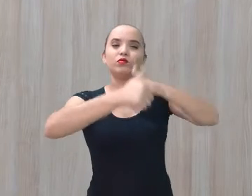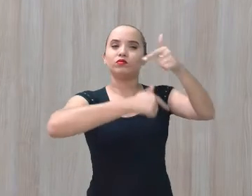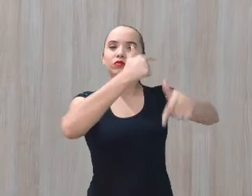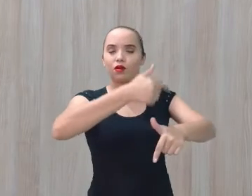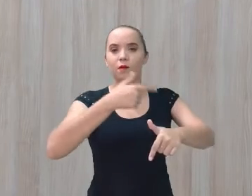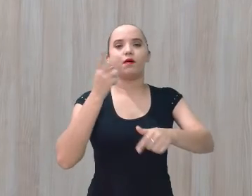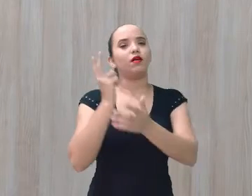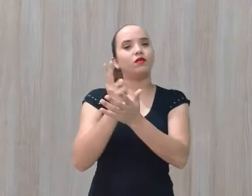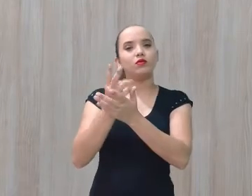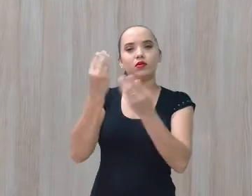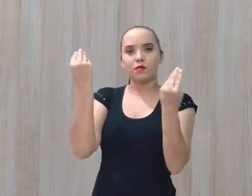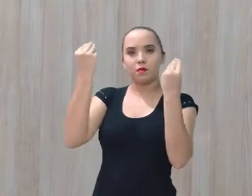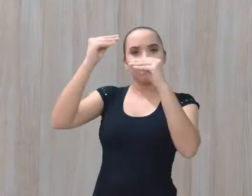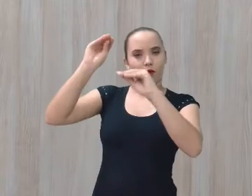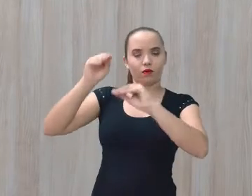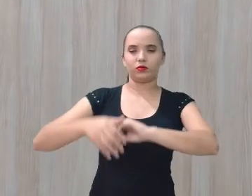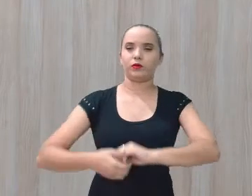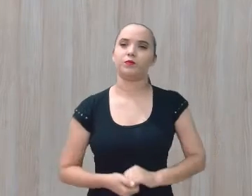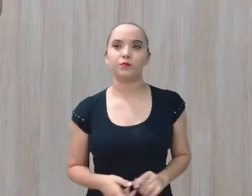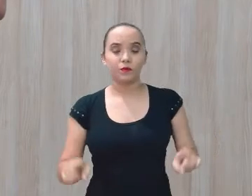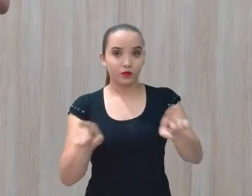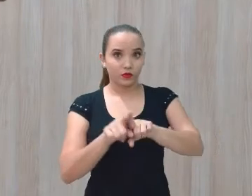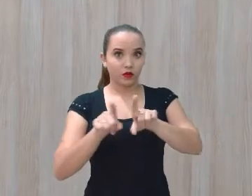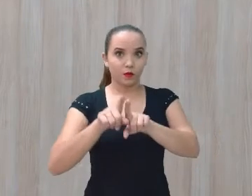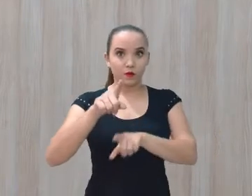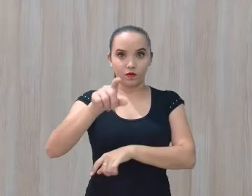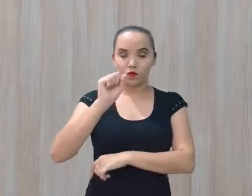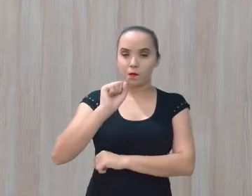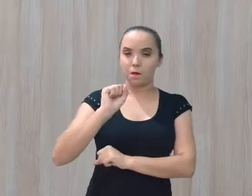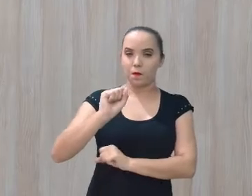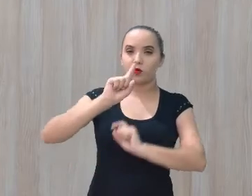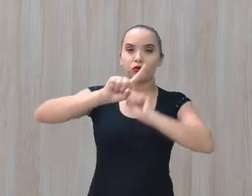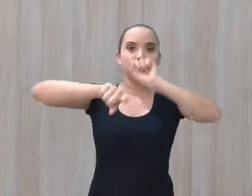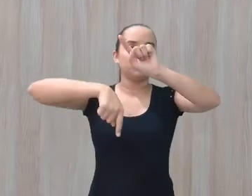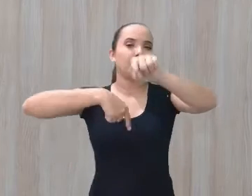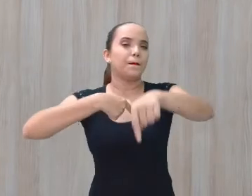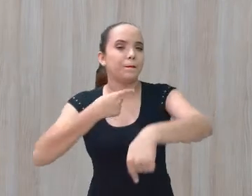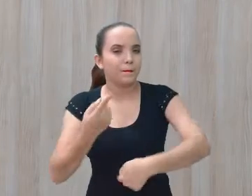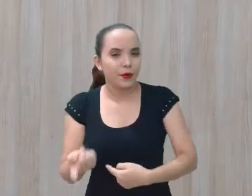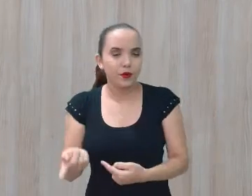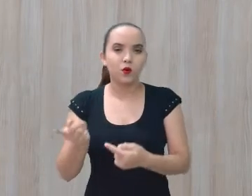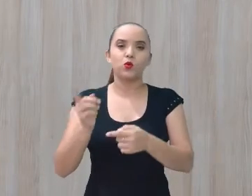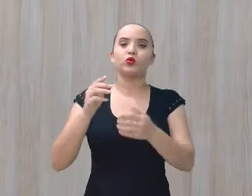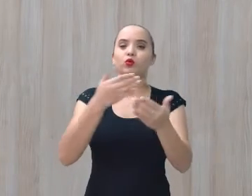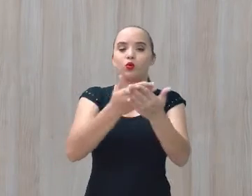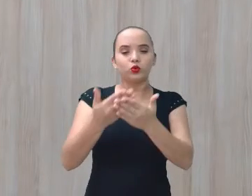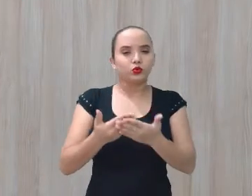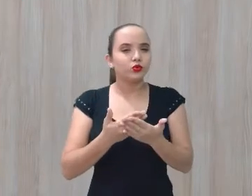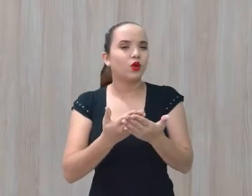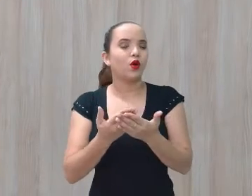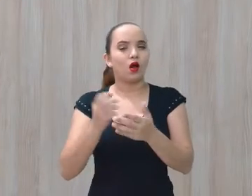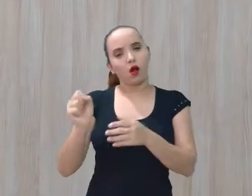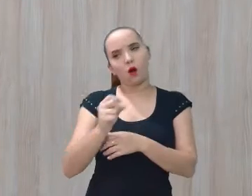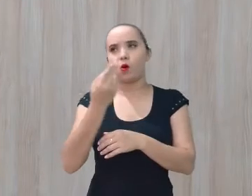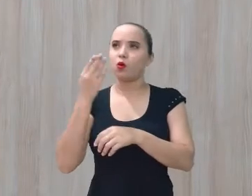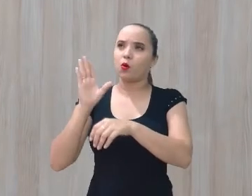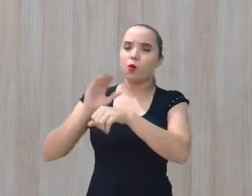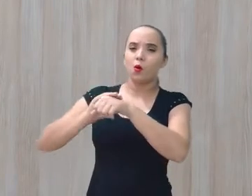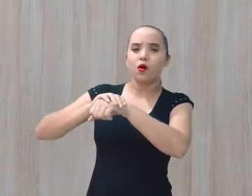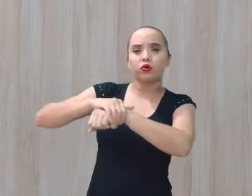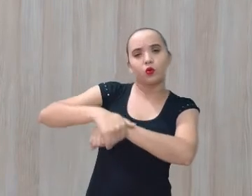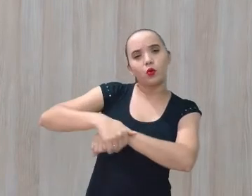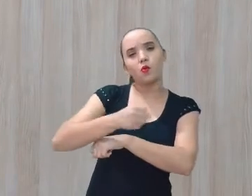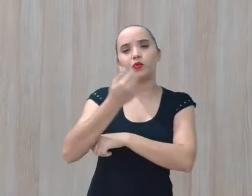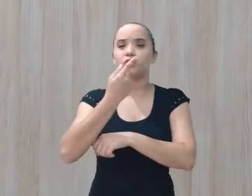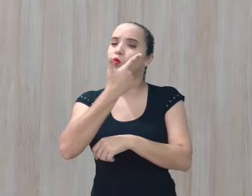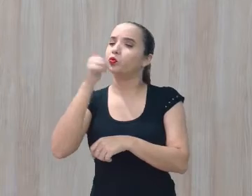tá? E também você pode, logo depois da nossa aula ou à noite, em outros dias